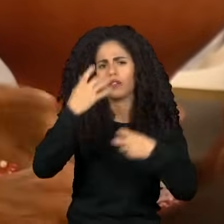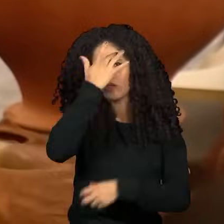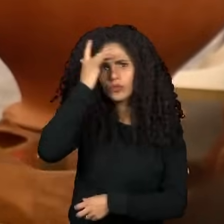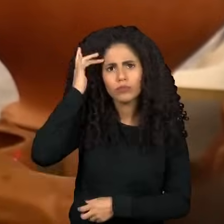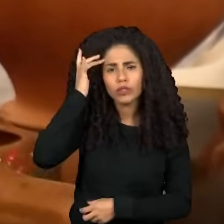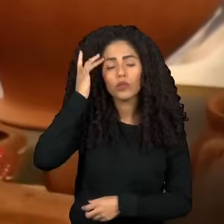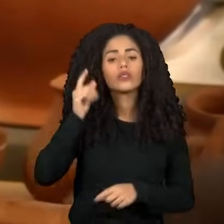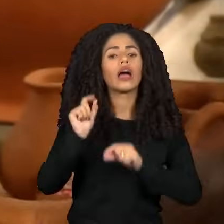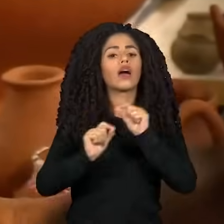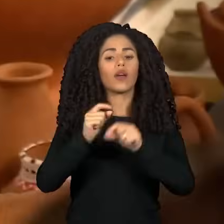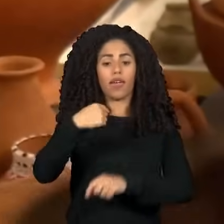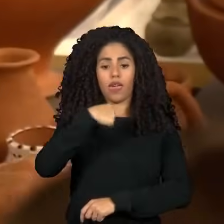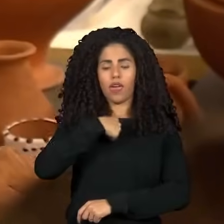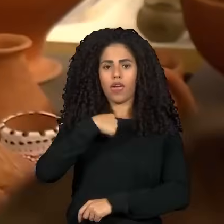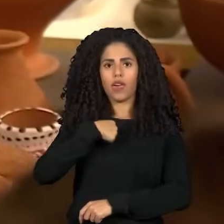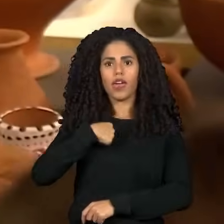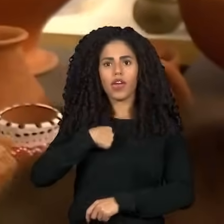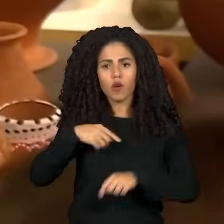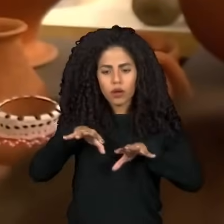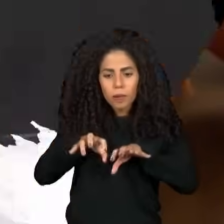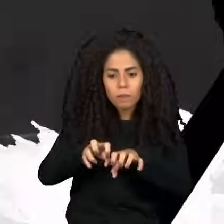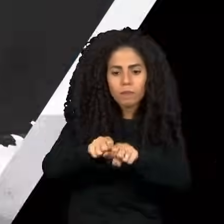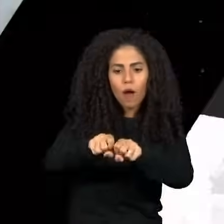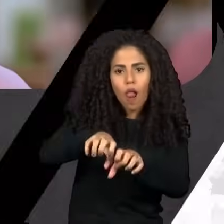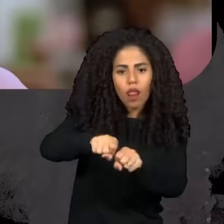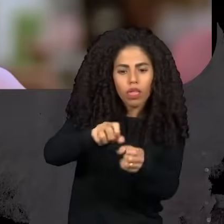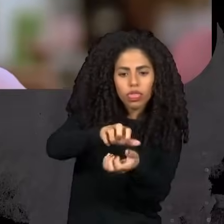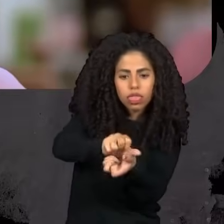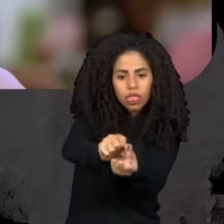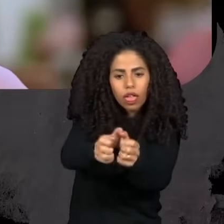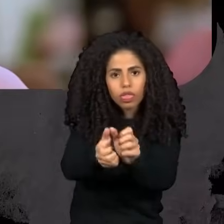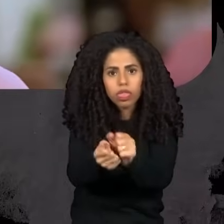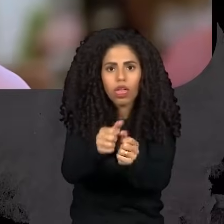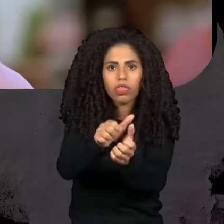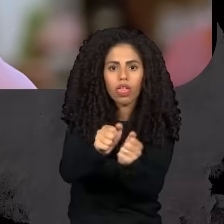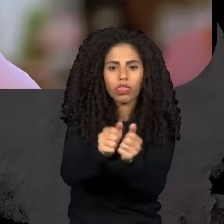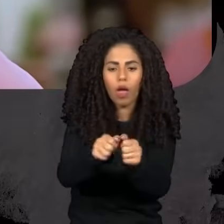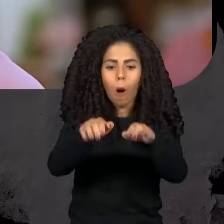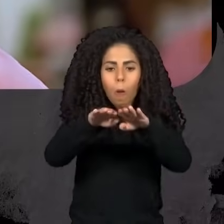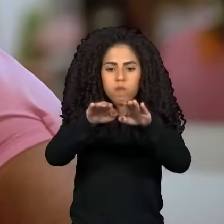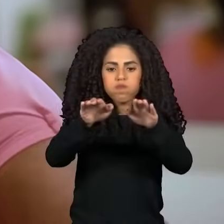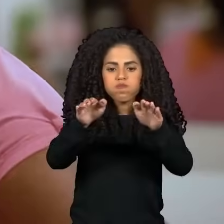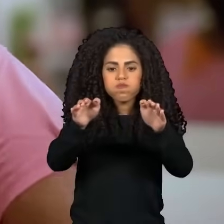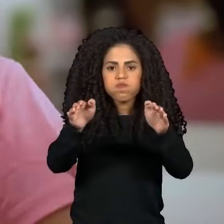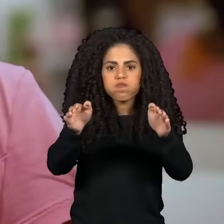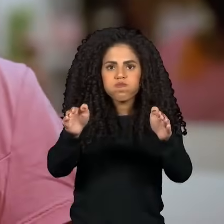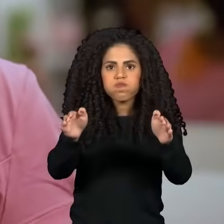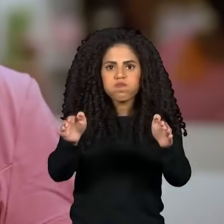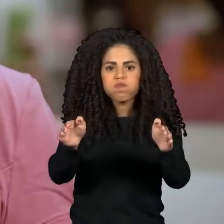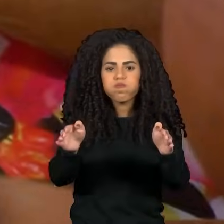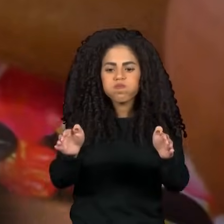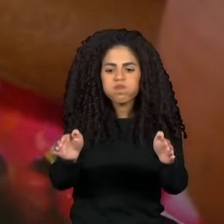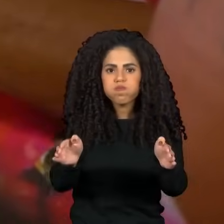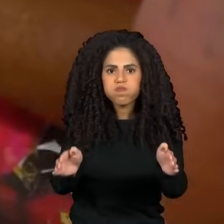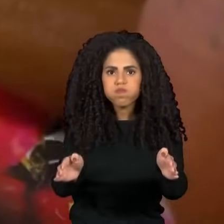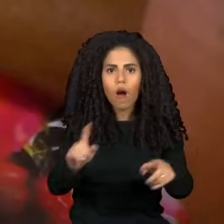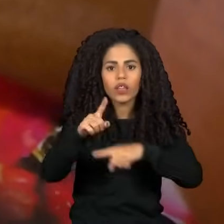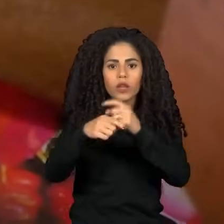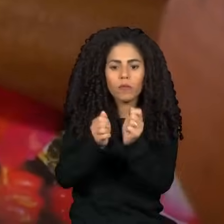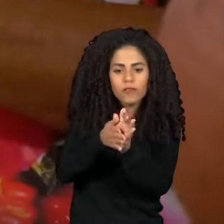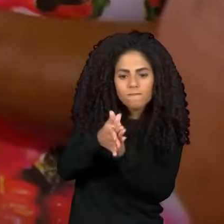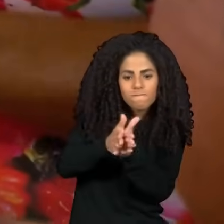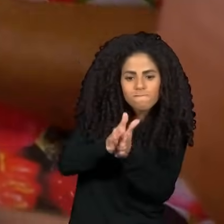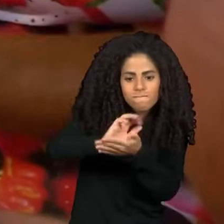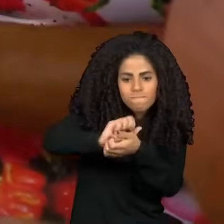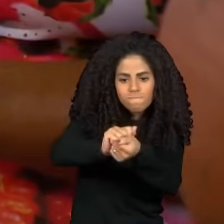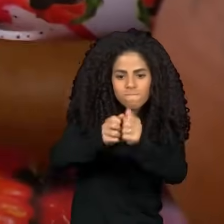amasso um bolo de barro, deixo nessa altura aqui. Aí eu vou desmanchar todinho de peça,